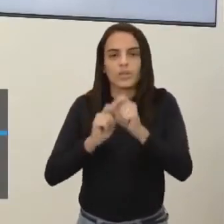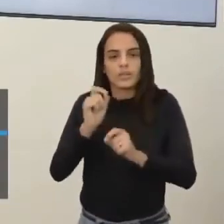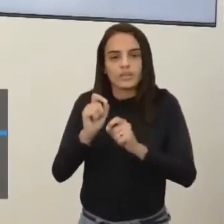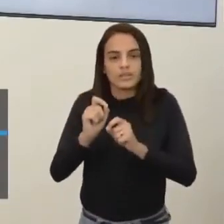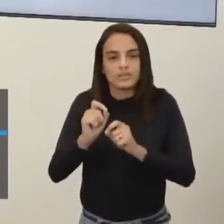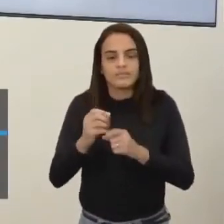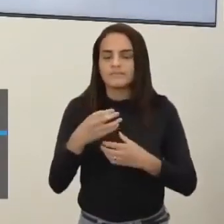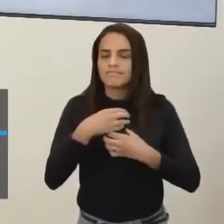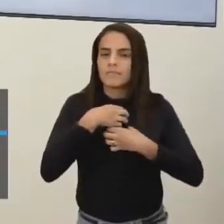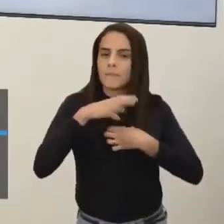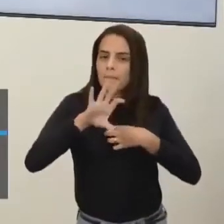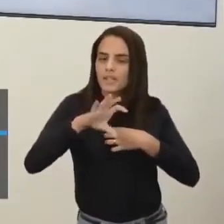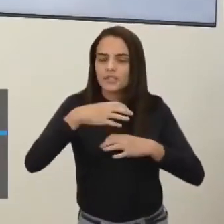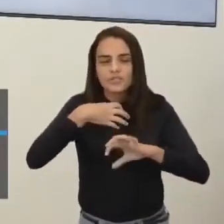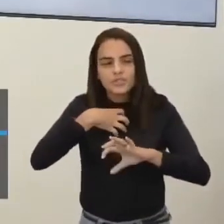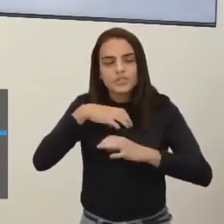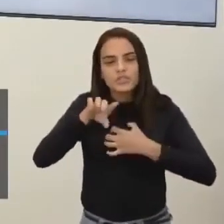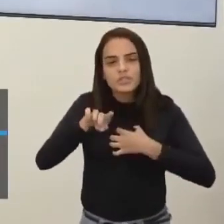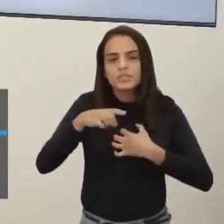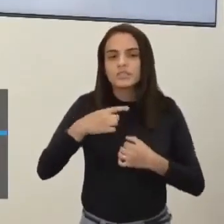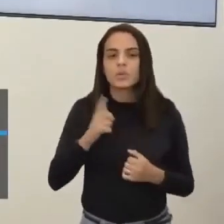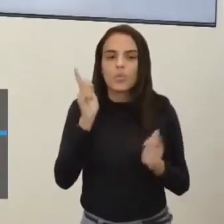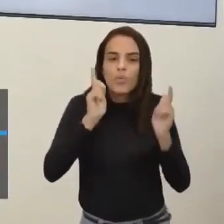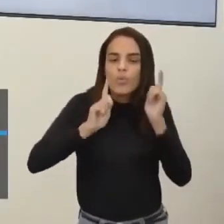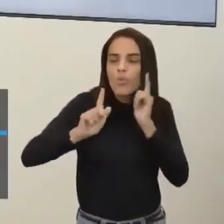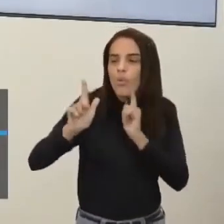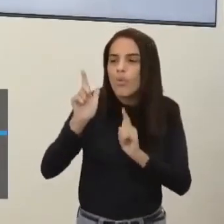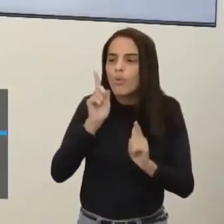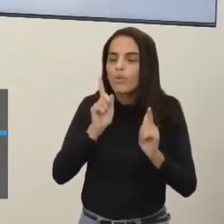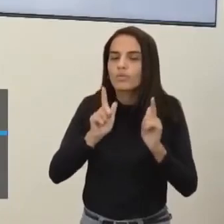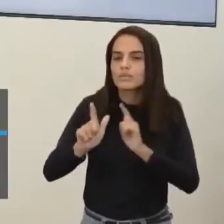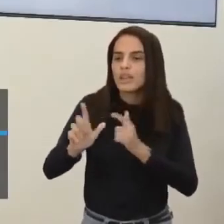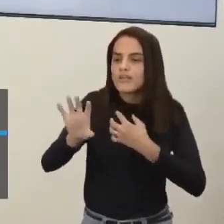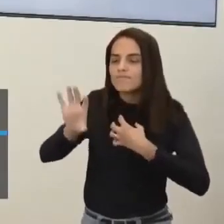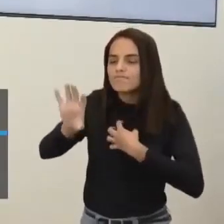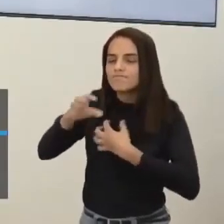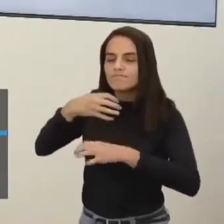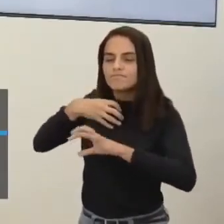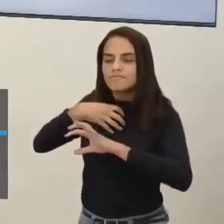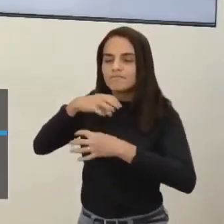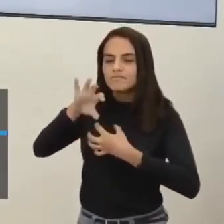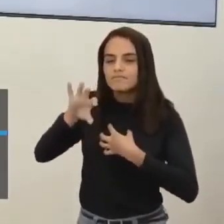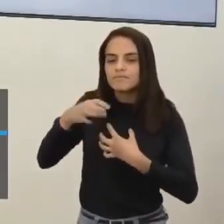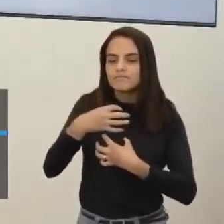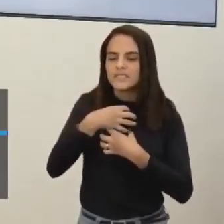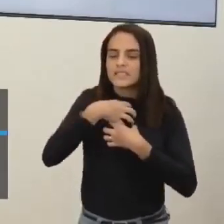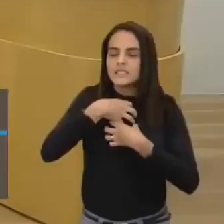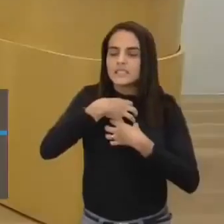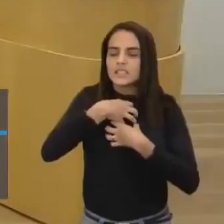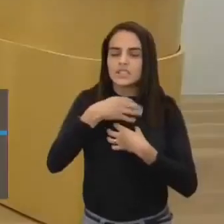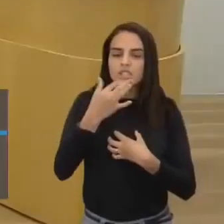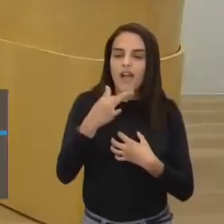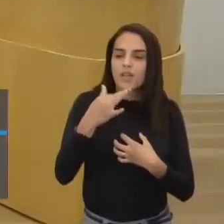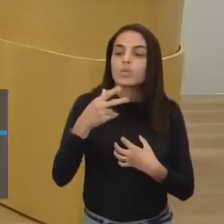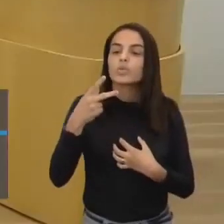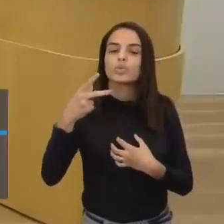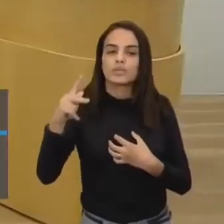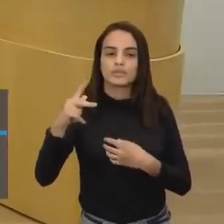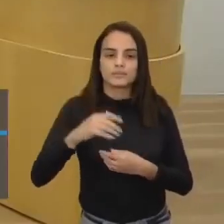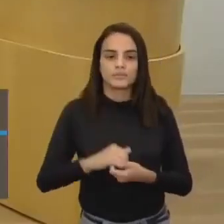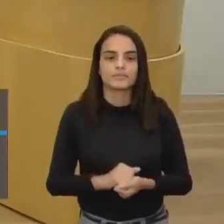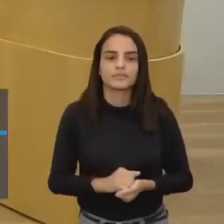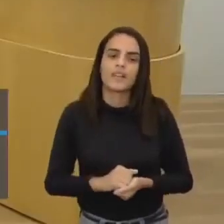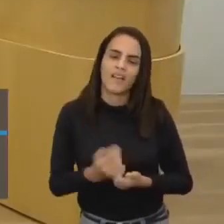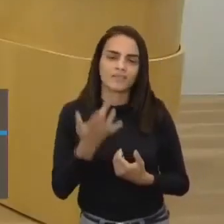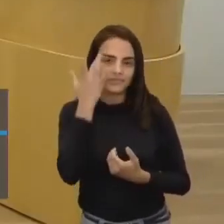muito empático. Ele sempre consegue aí se colocar no lugar do outro e tentar... Porque não é só se colocar no lugar do outro, né? Porque senão é